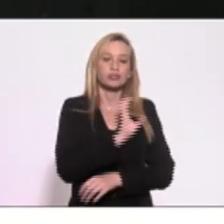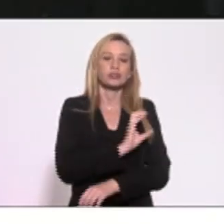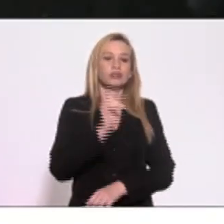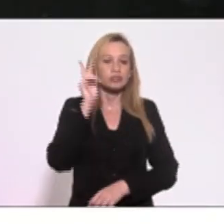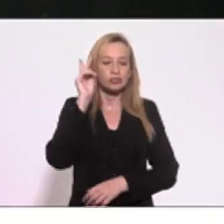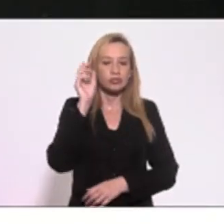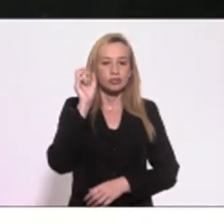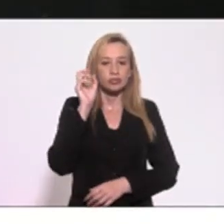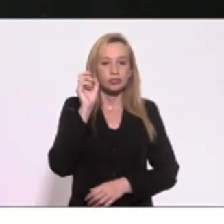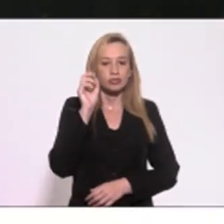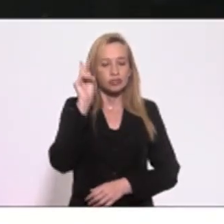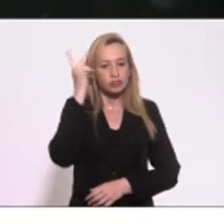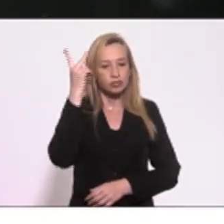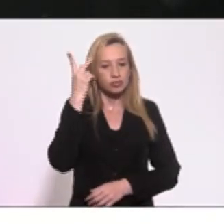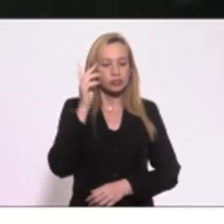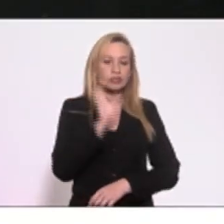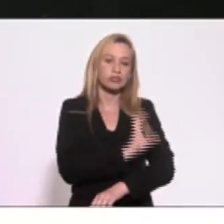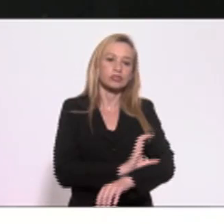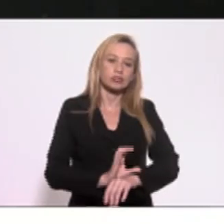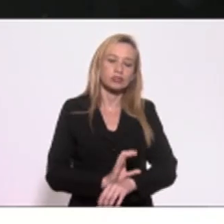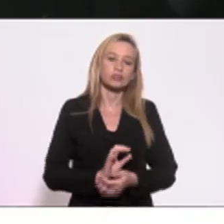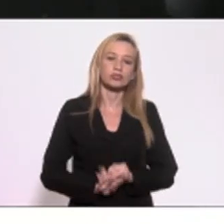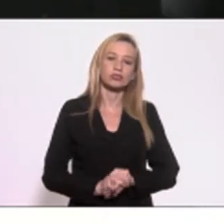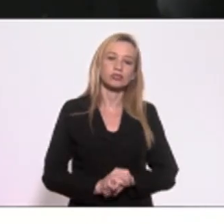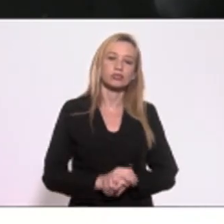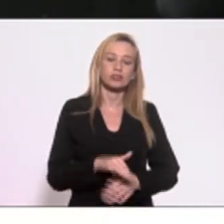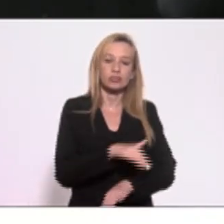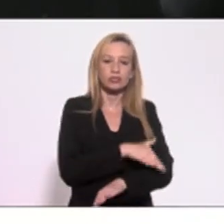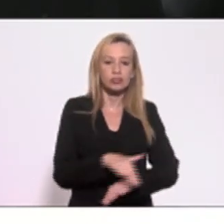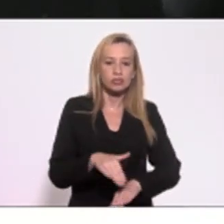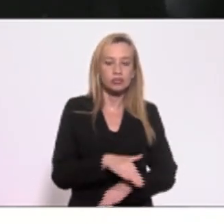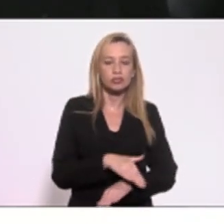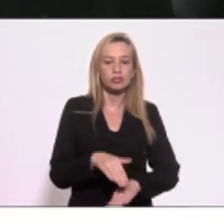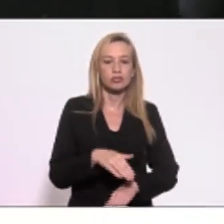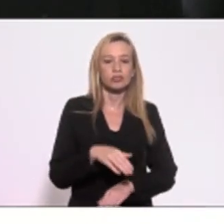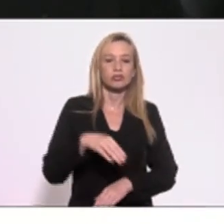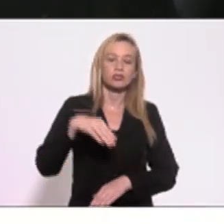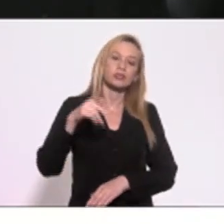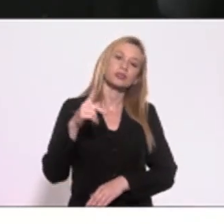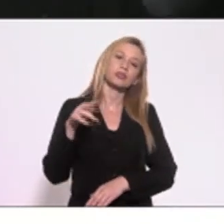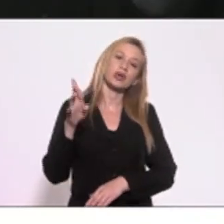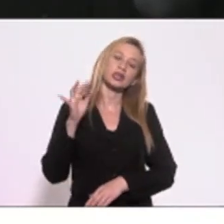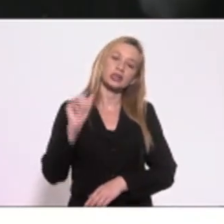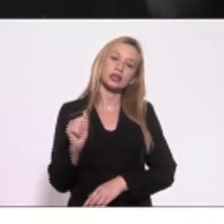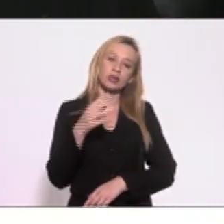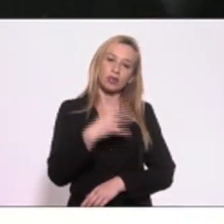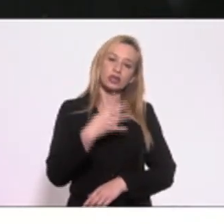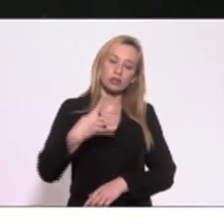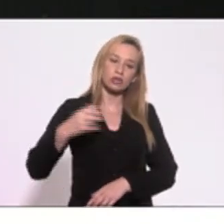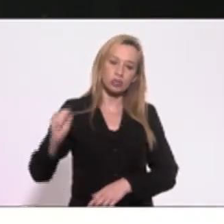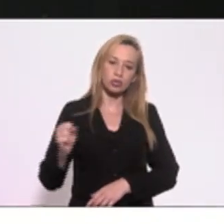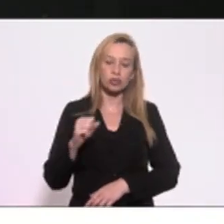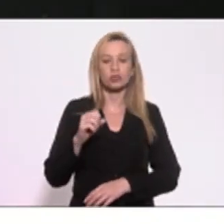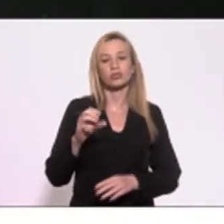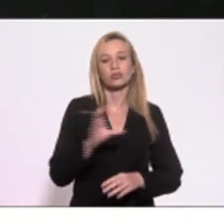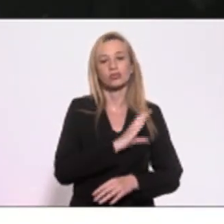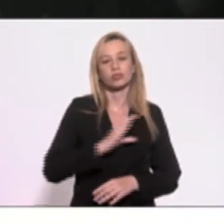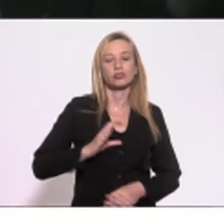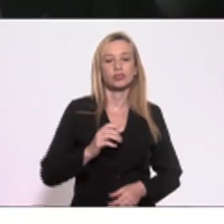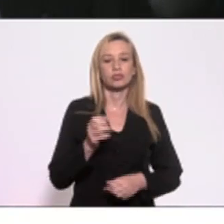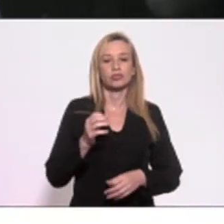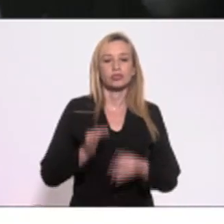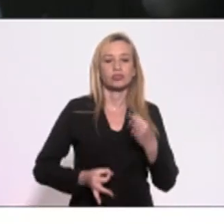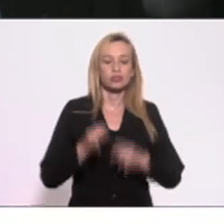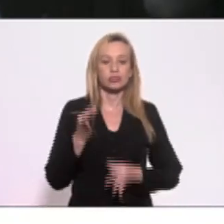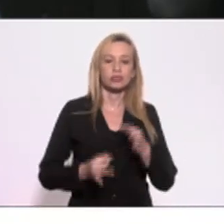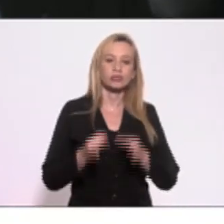do Maitá, Rua Maitá 41, com a numeração suplementar pela Rua Voluntários da Pátria, número 448. Pendente de pareceres das comissões de Constituição, Justiça, de Cultura,